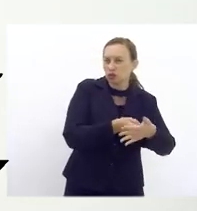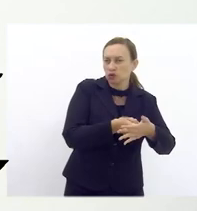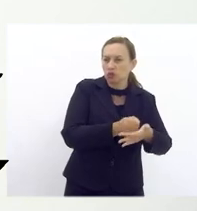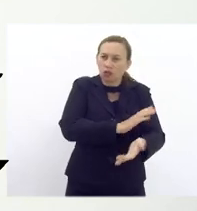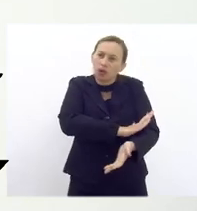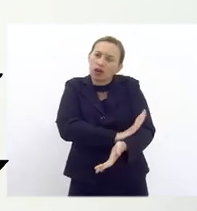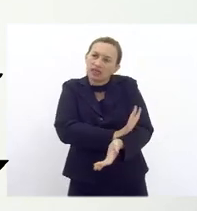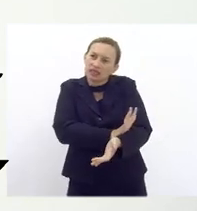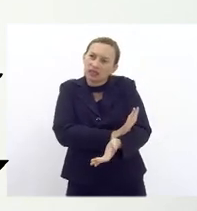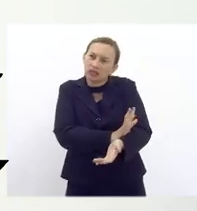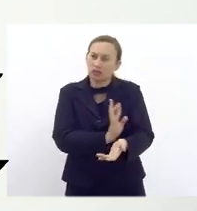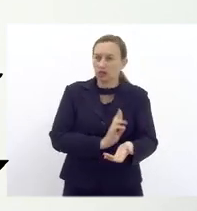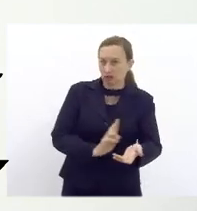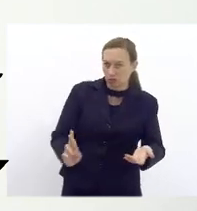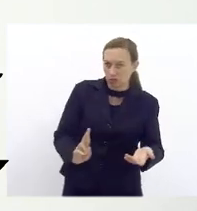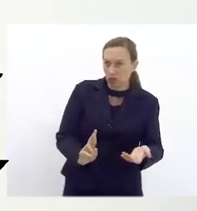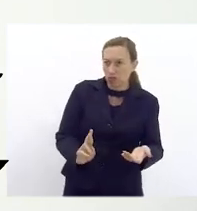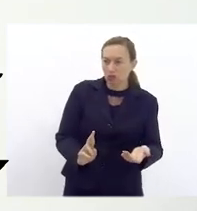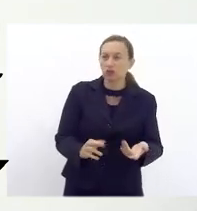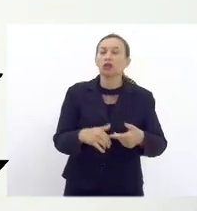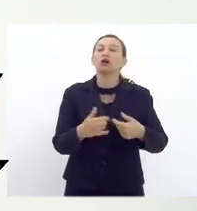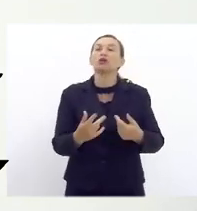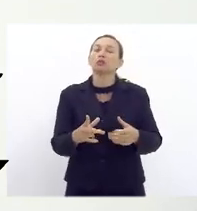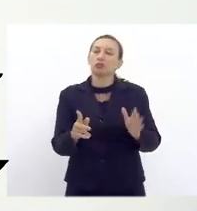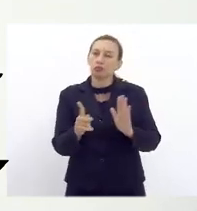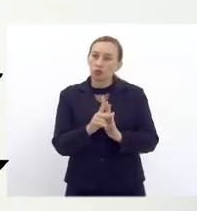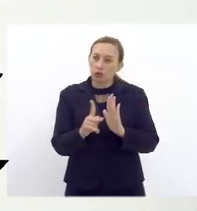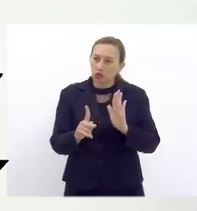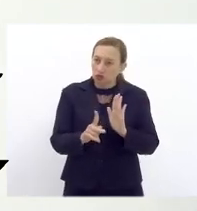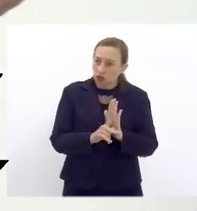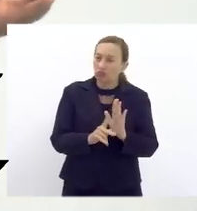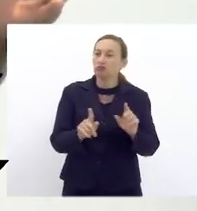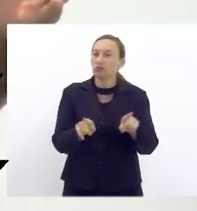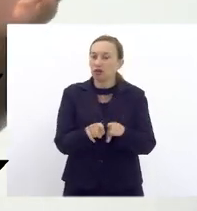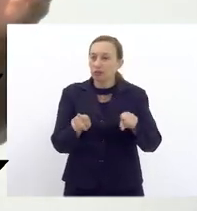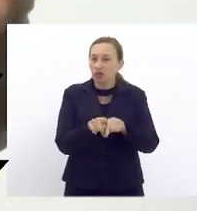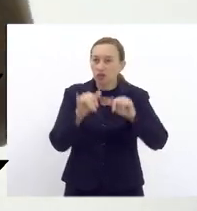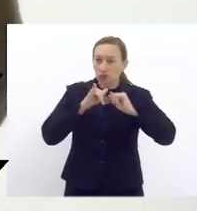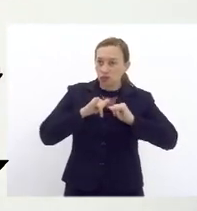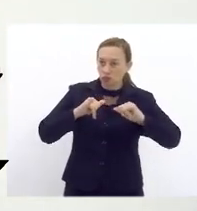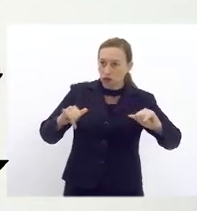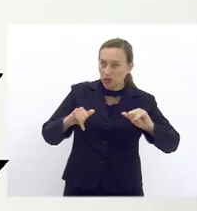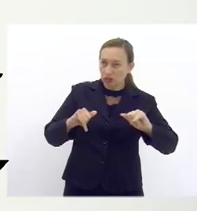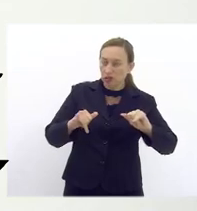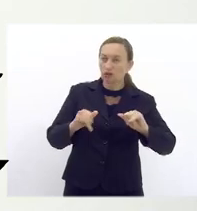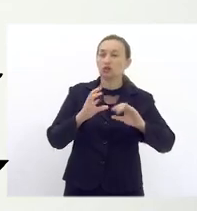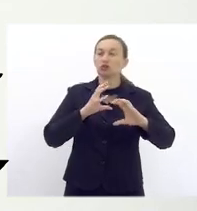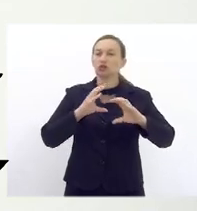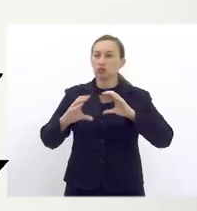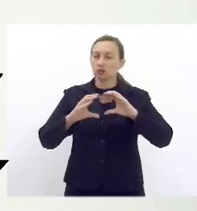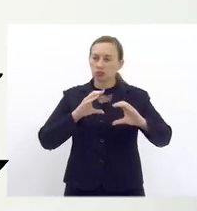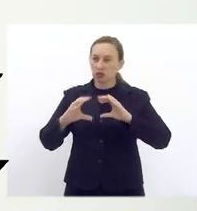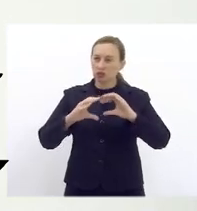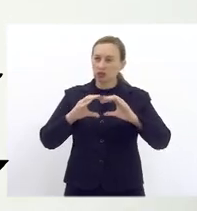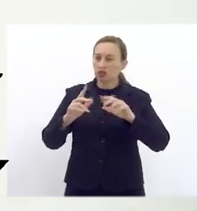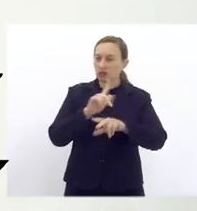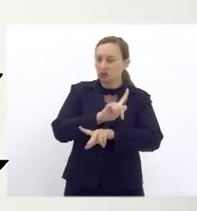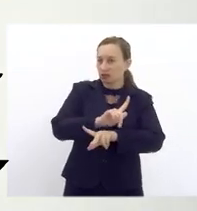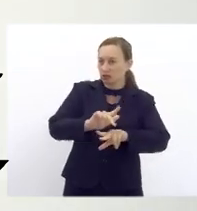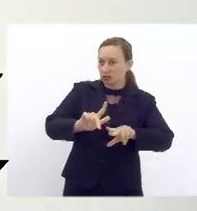religioso e tendo projetos também de divulgação dessa desses canais em Várias